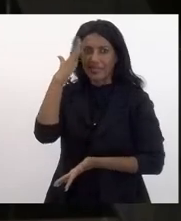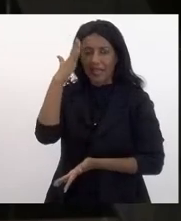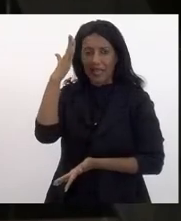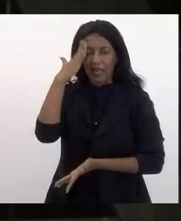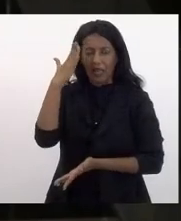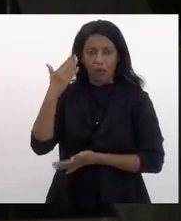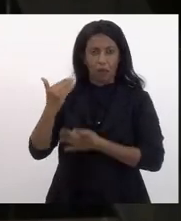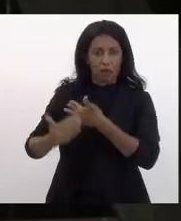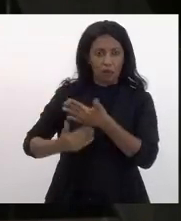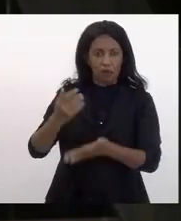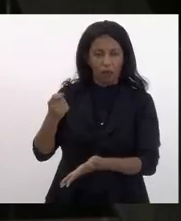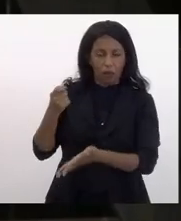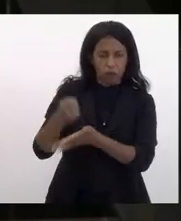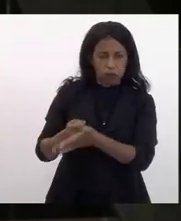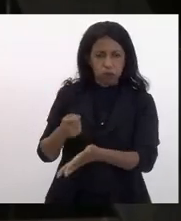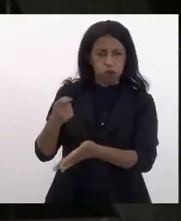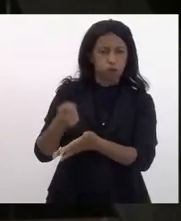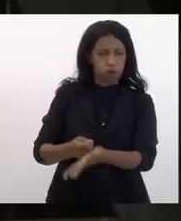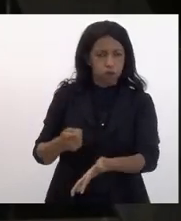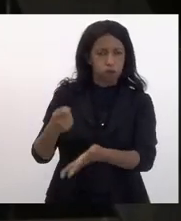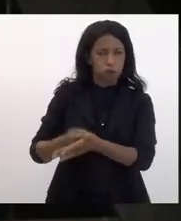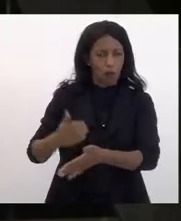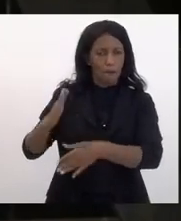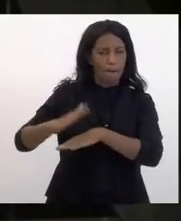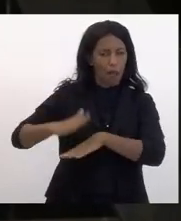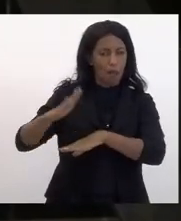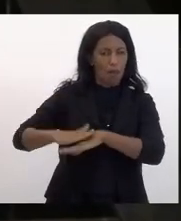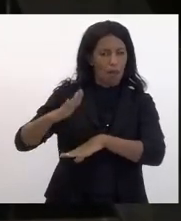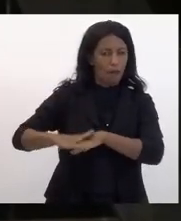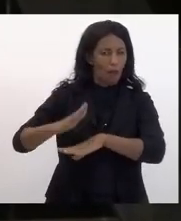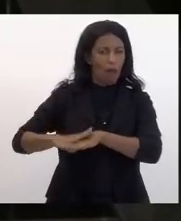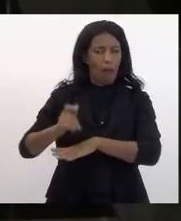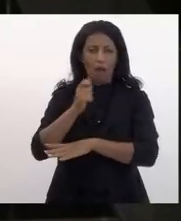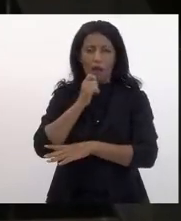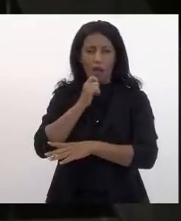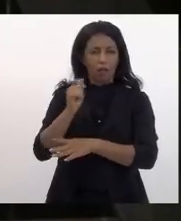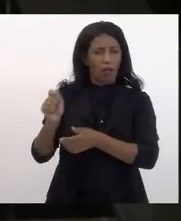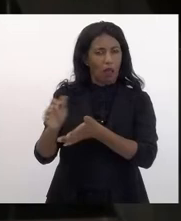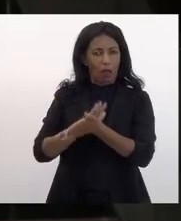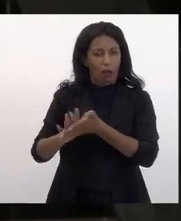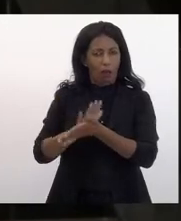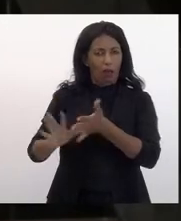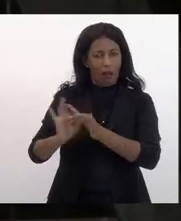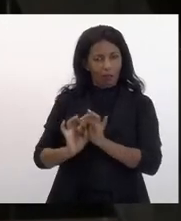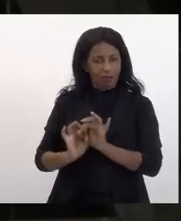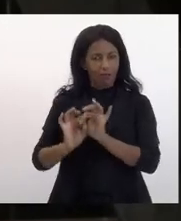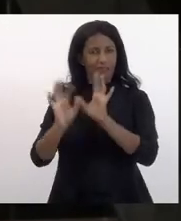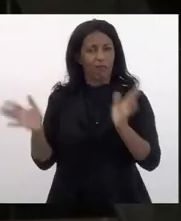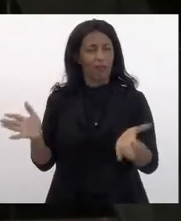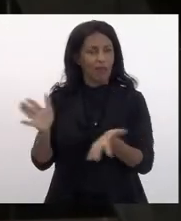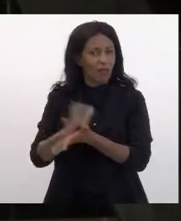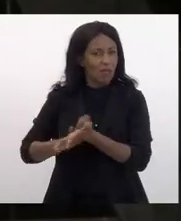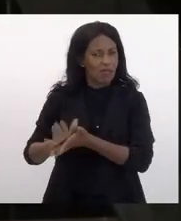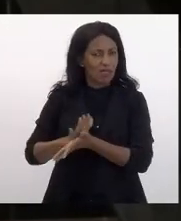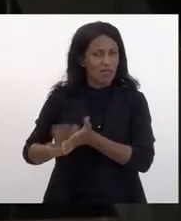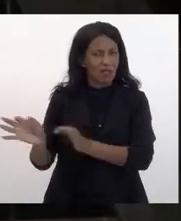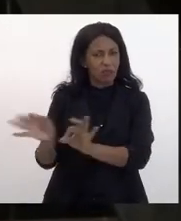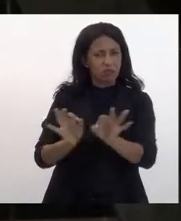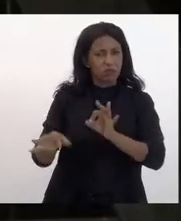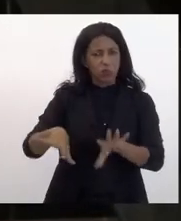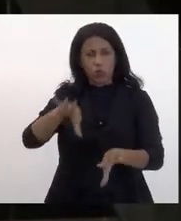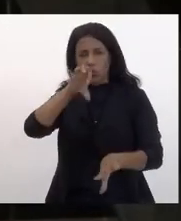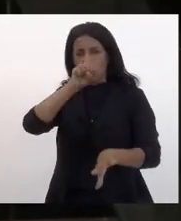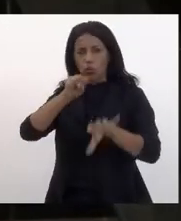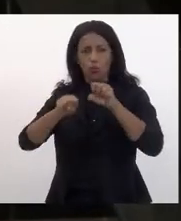endurecendo mais e mais, até não termos mais liberdade, até não termos mais condições de